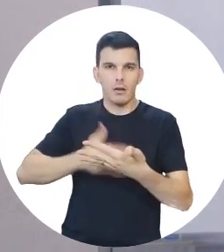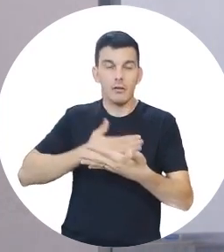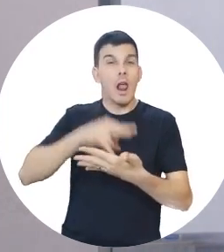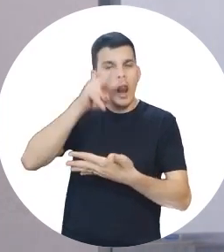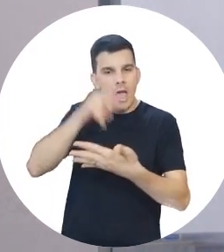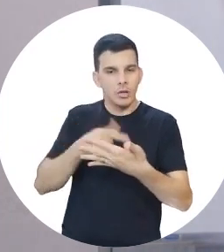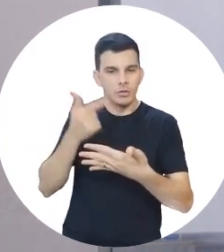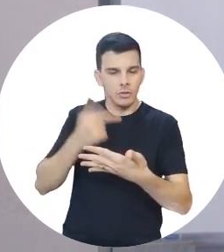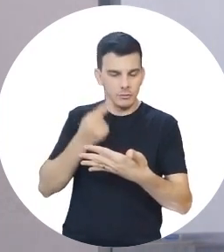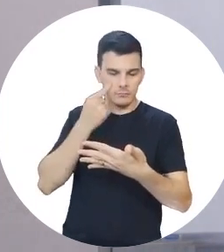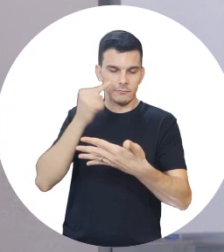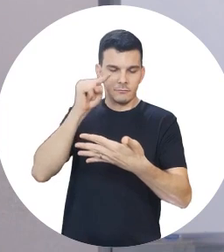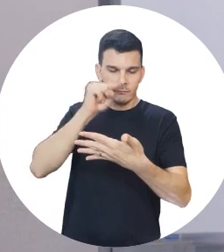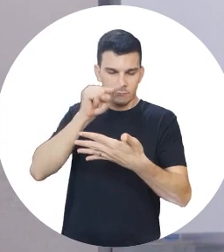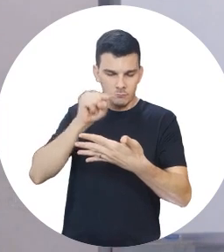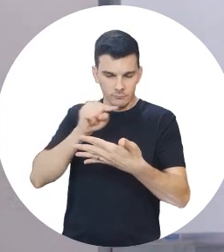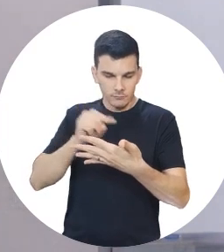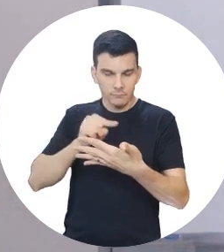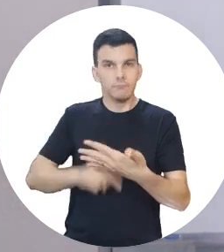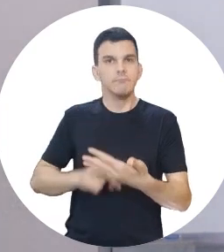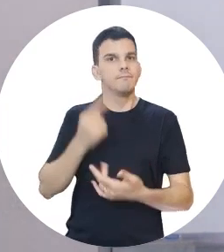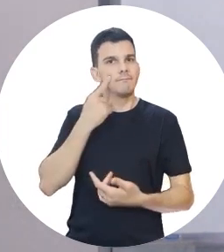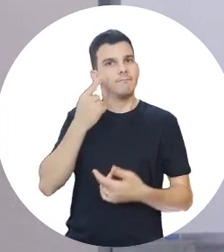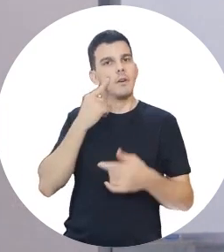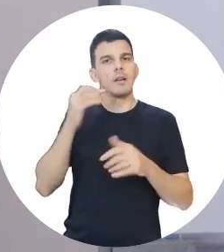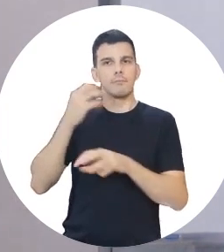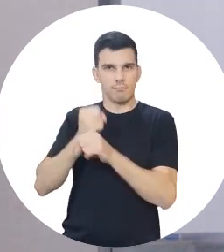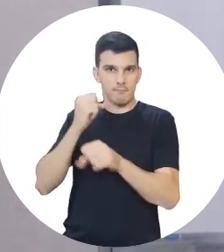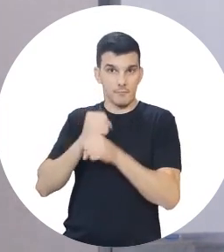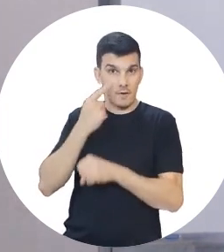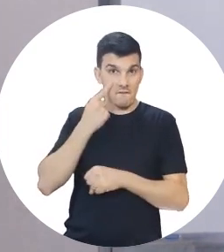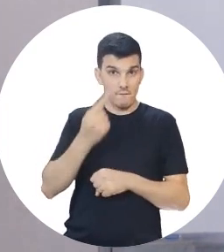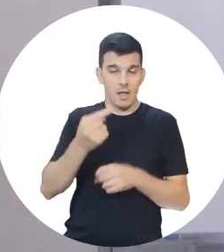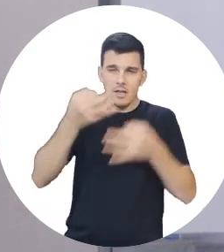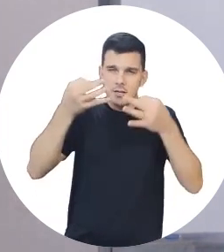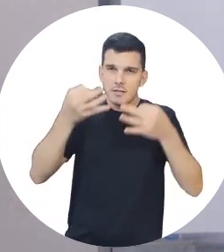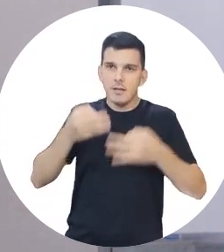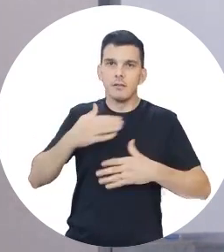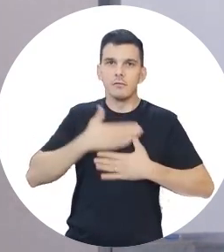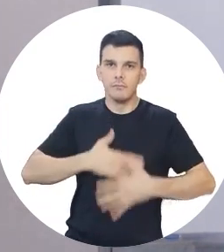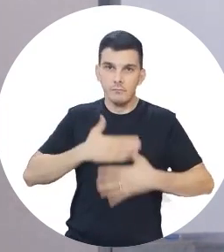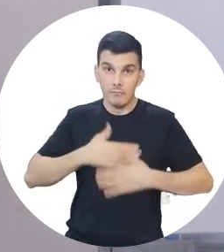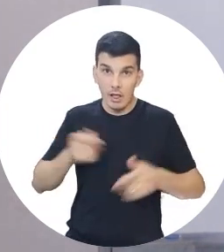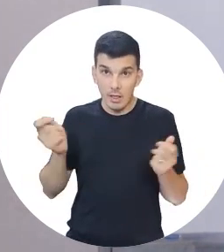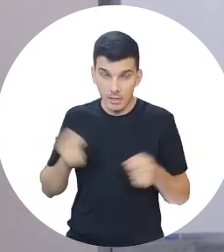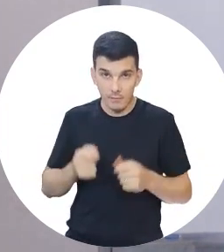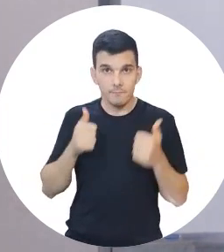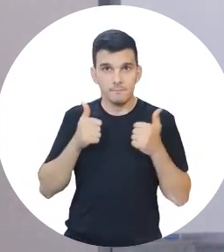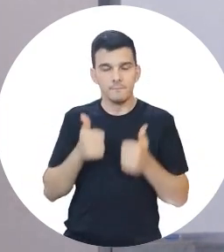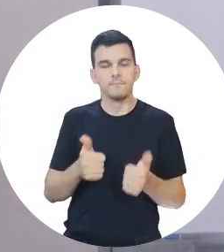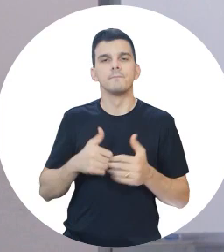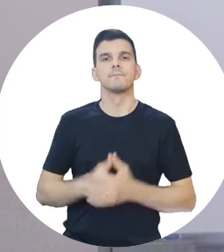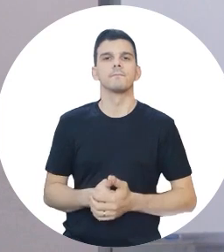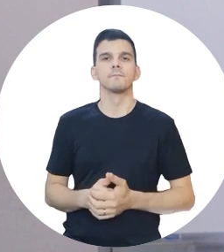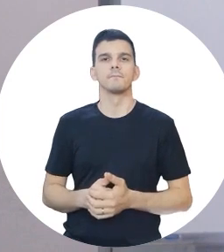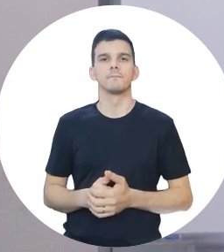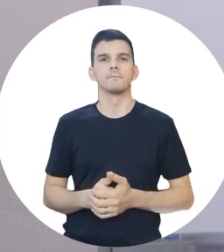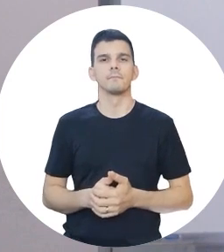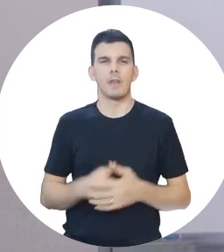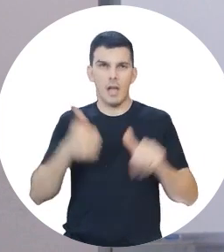com calma, releia com mais calma ainda e faça as questões com toda a calmaria do